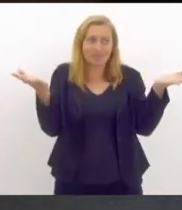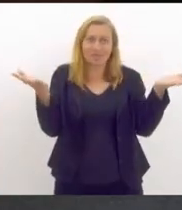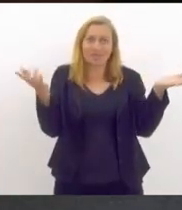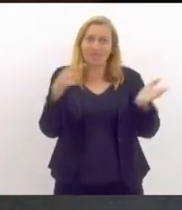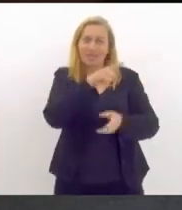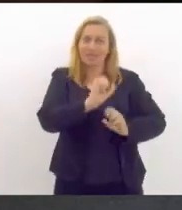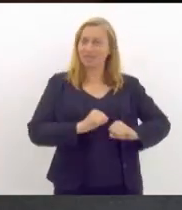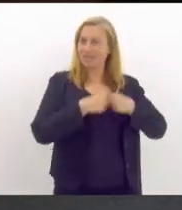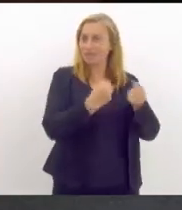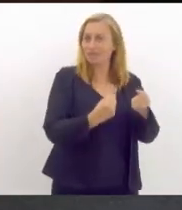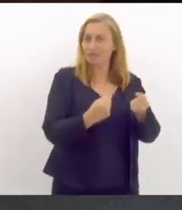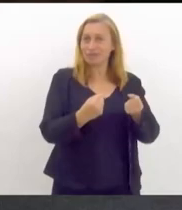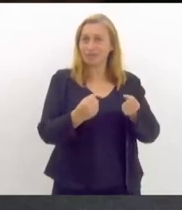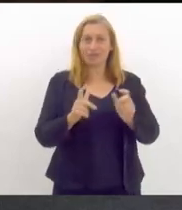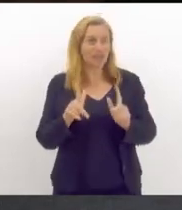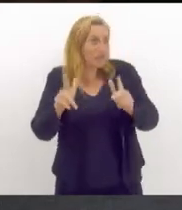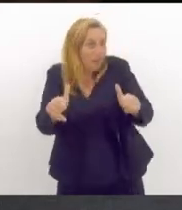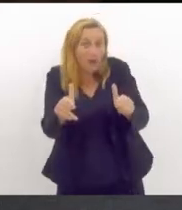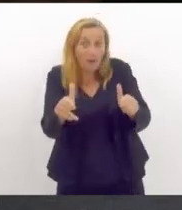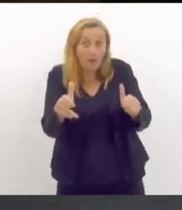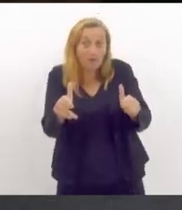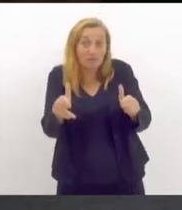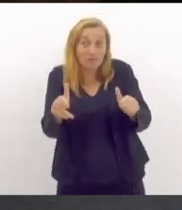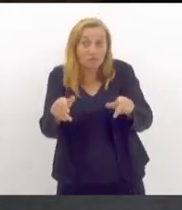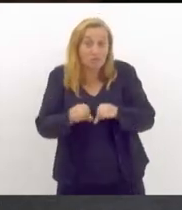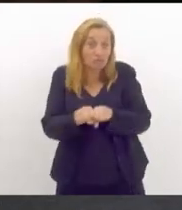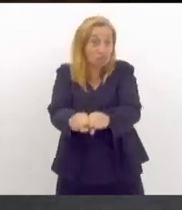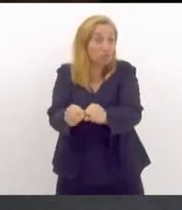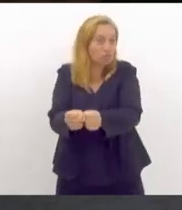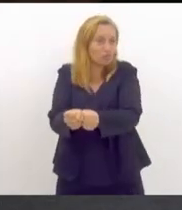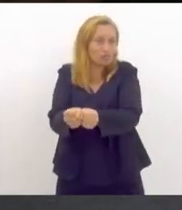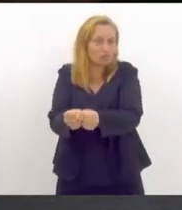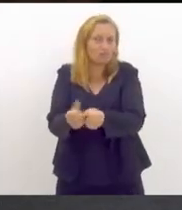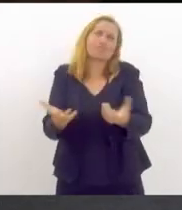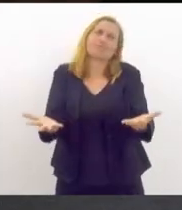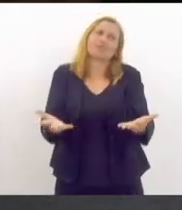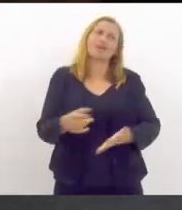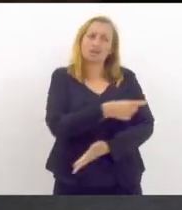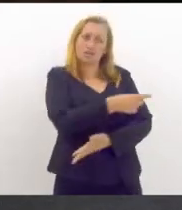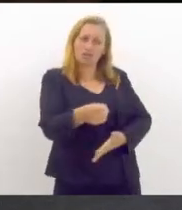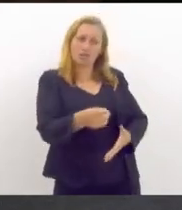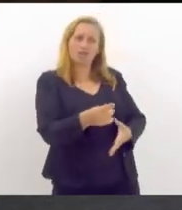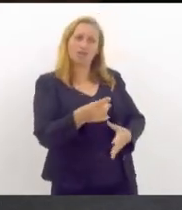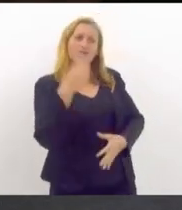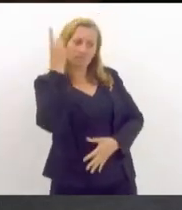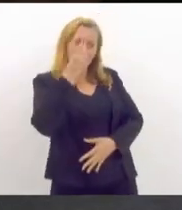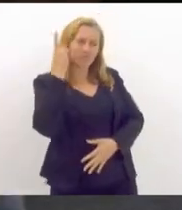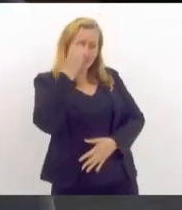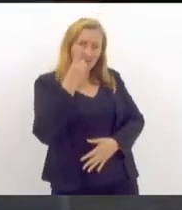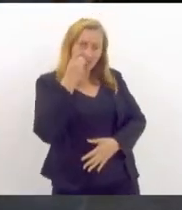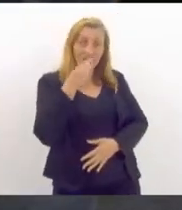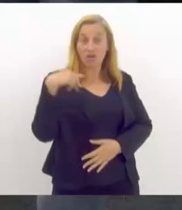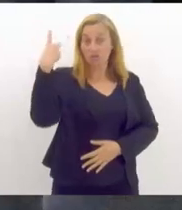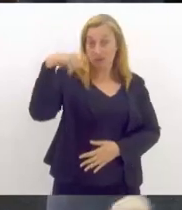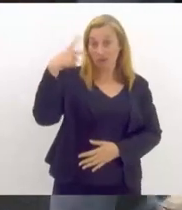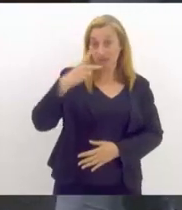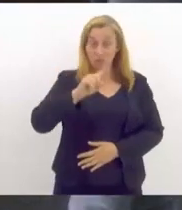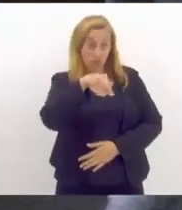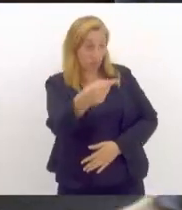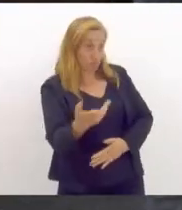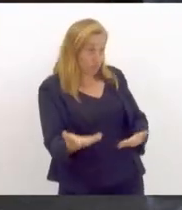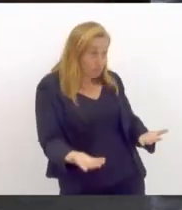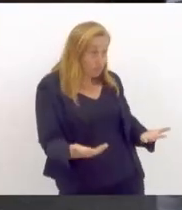defendem ao mesmo tempo pasmem socialismo e liberdade São Esses deputados desse partido vereadores Brasil afora